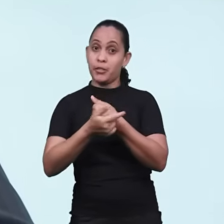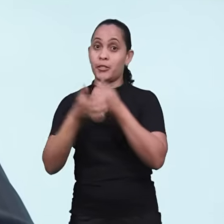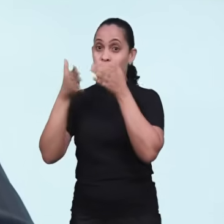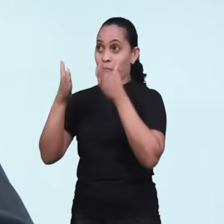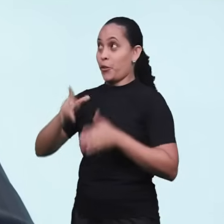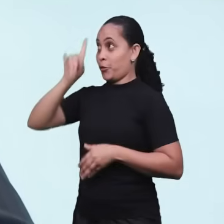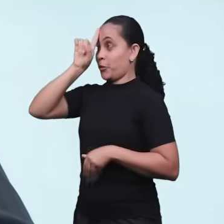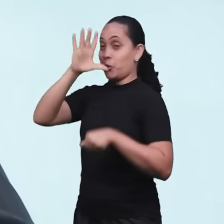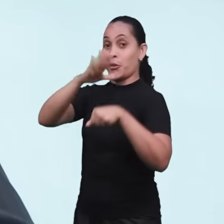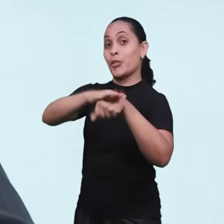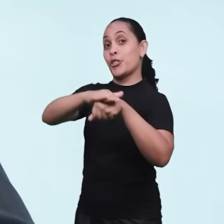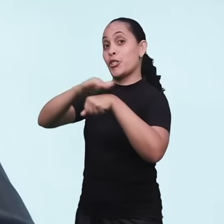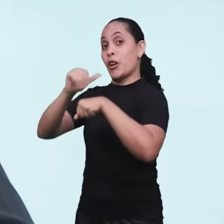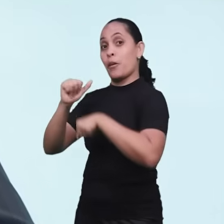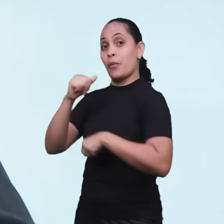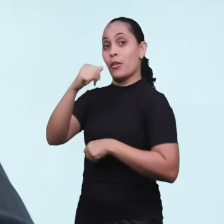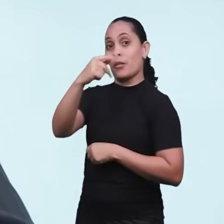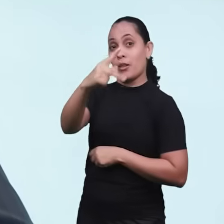chamou, né?